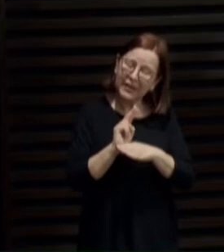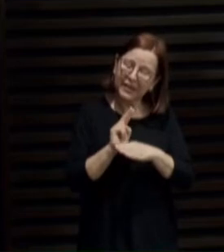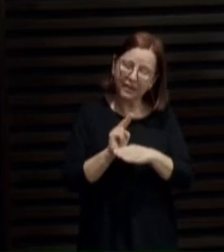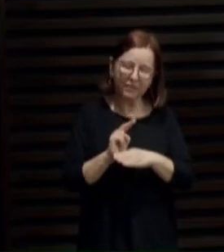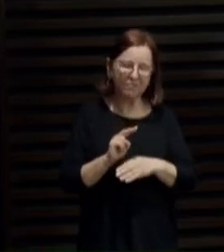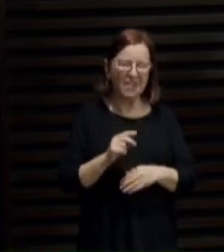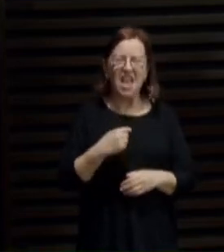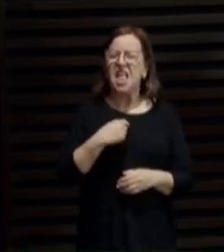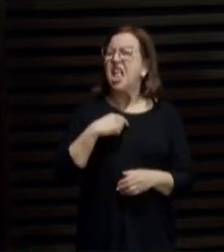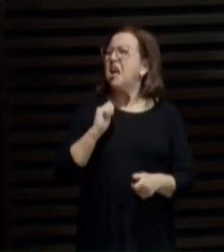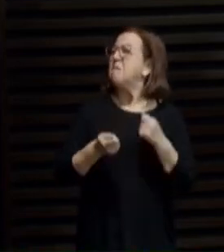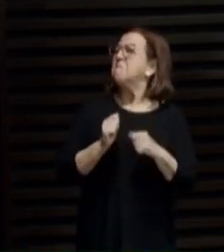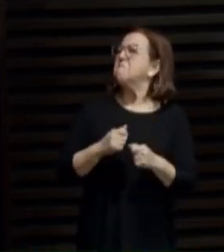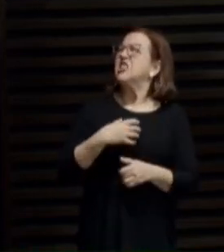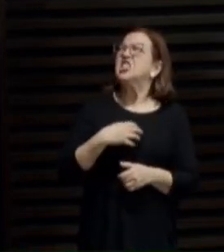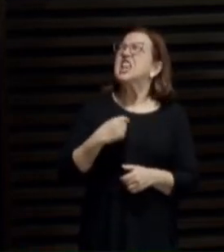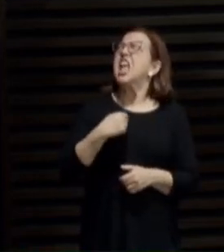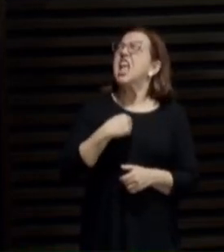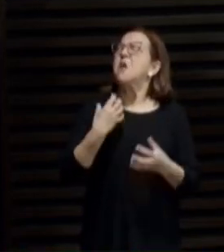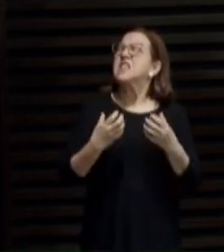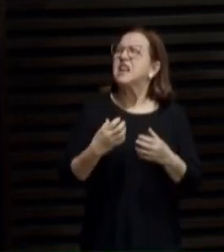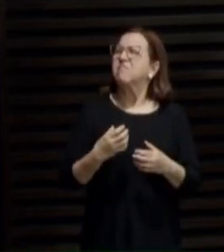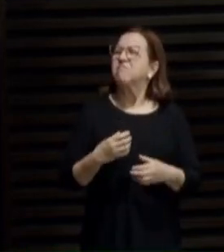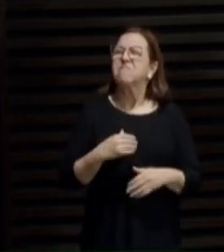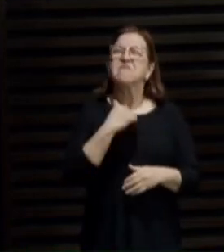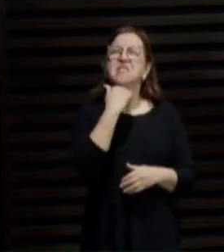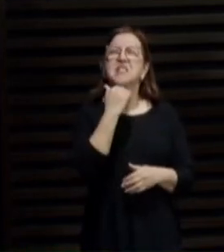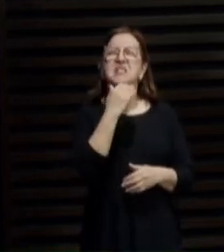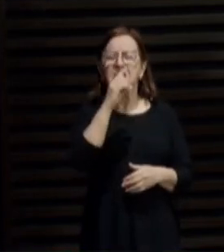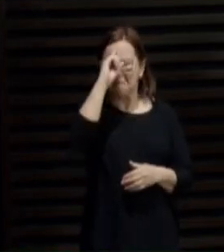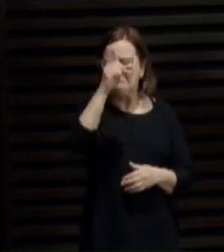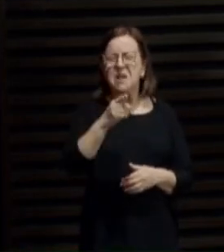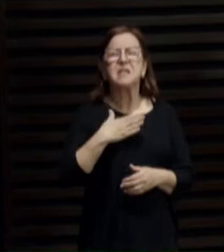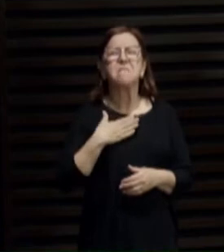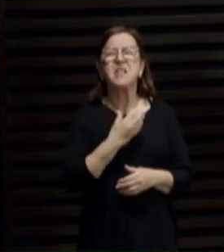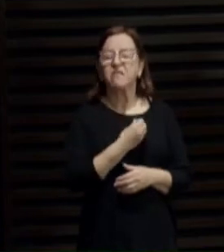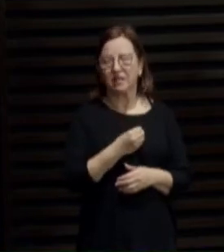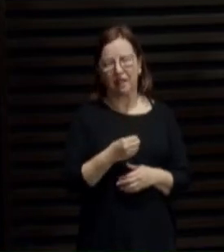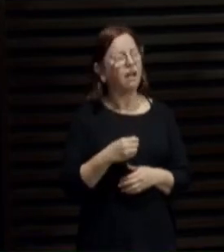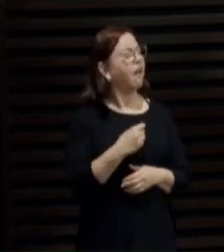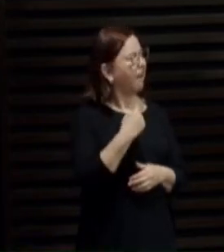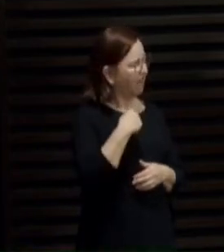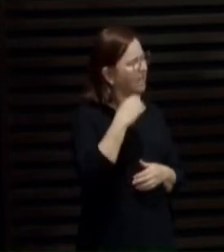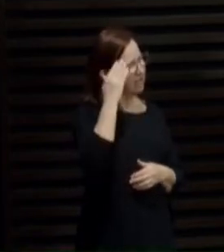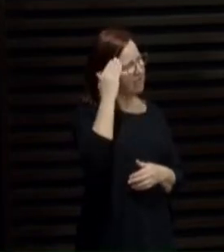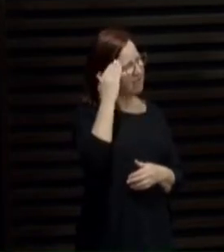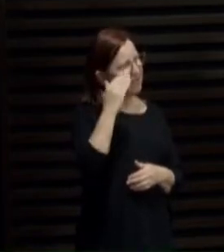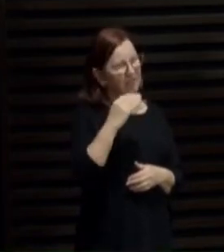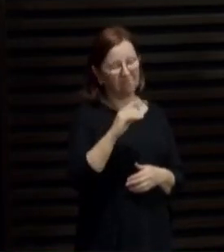bato do jeito que eu quero. Ninguém manda na minha vida. Eu digo que eu sei que ninguém manda na sua vida, nem